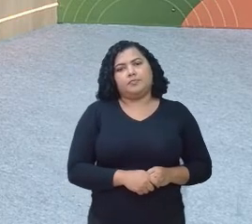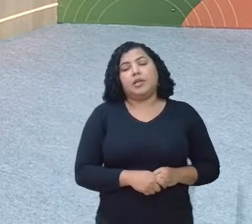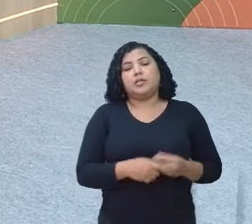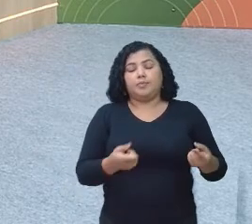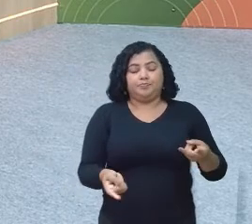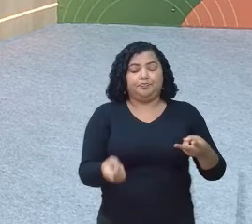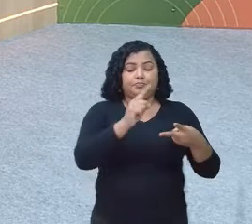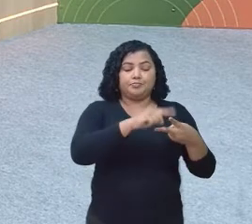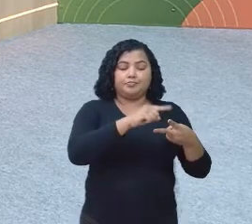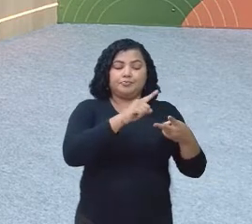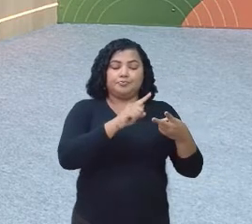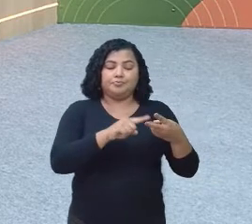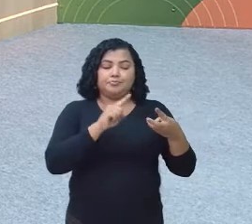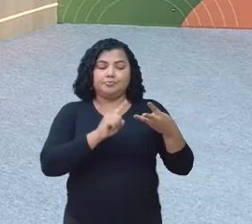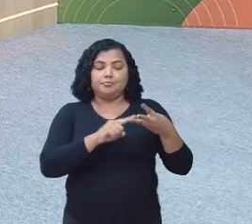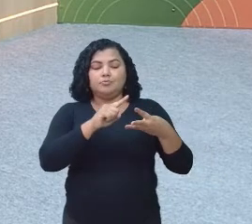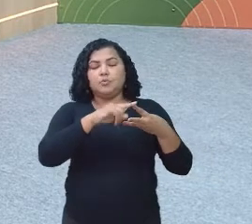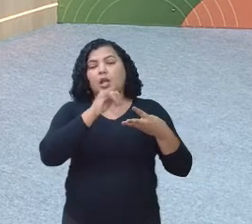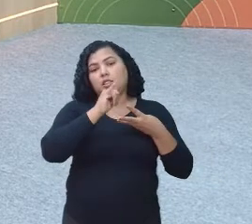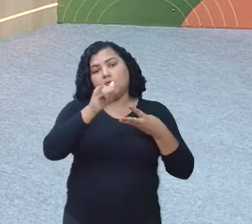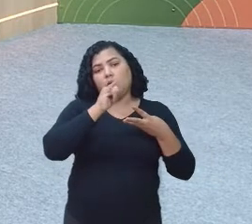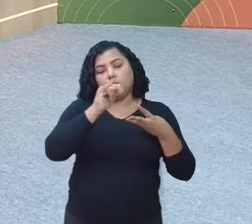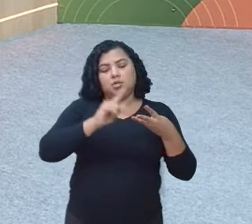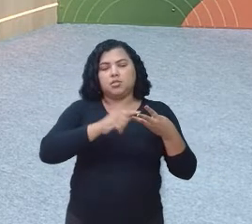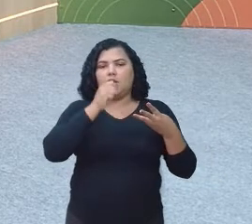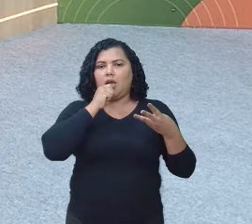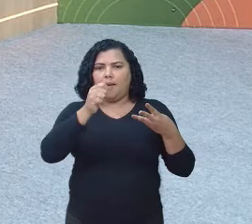Então, inclusive, alguns